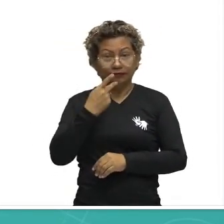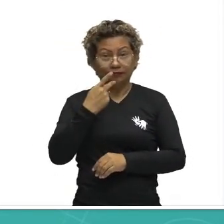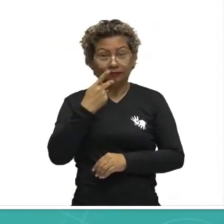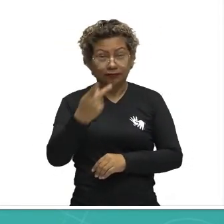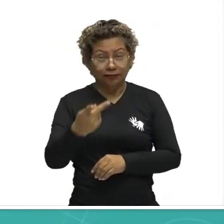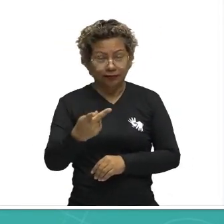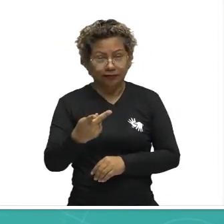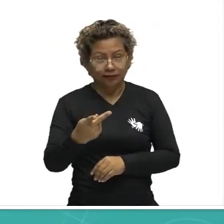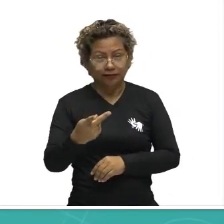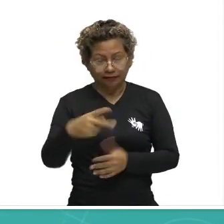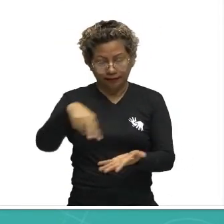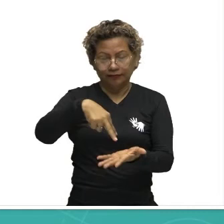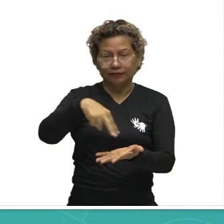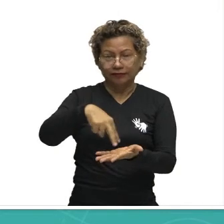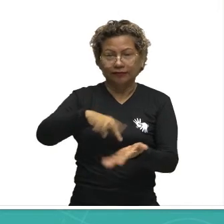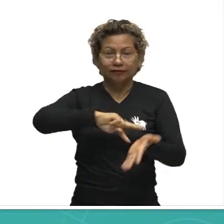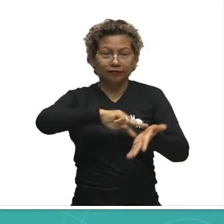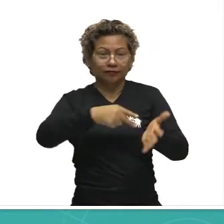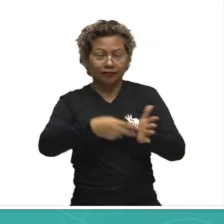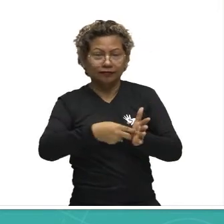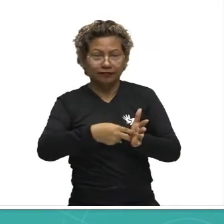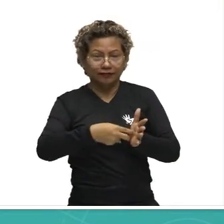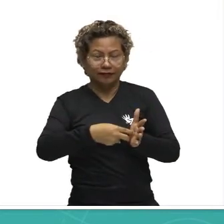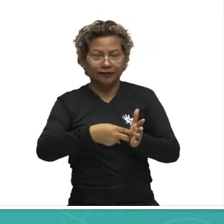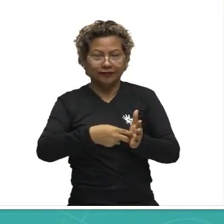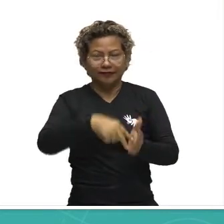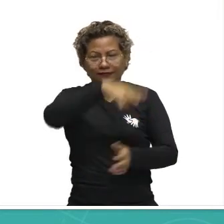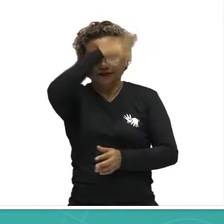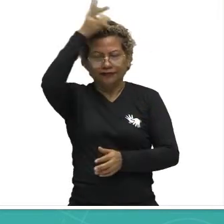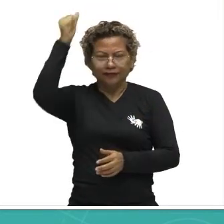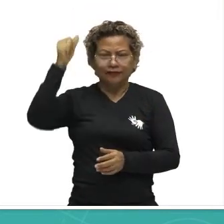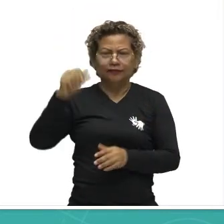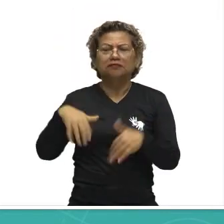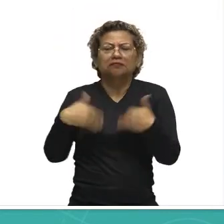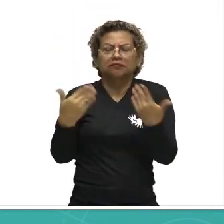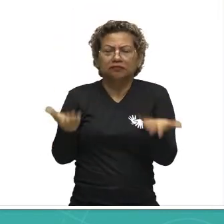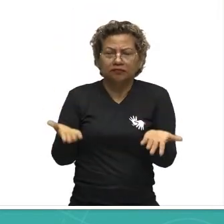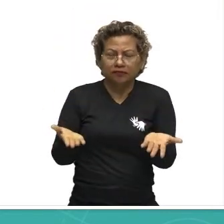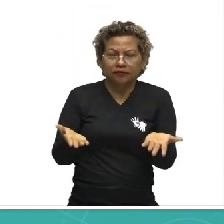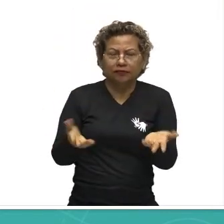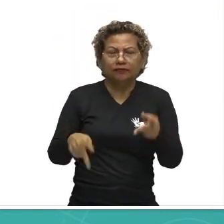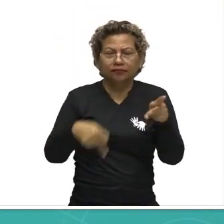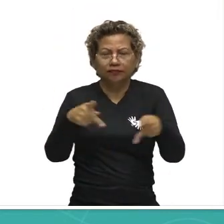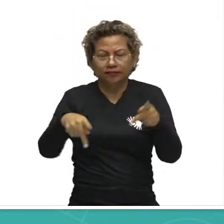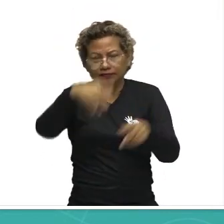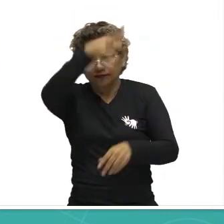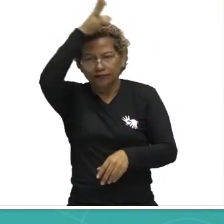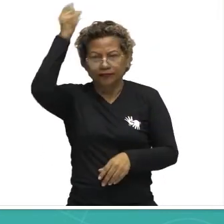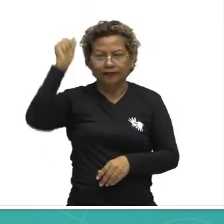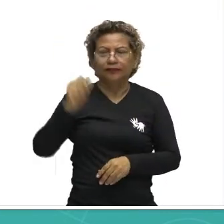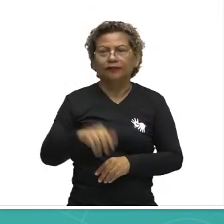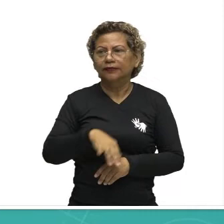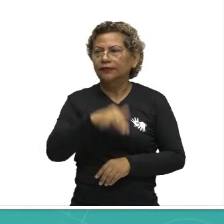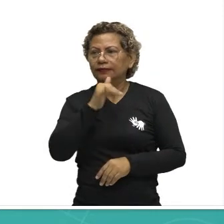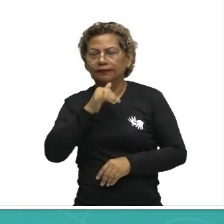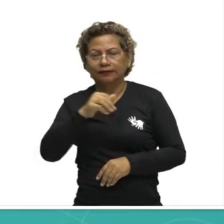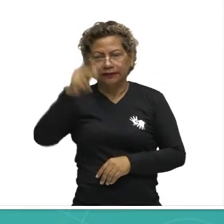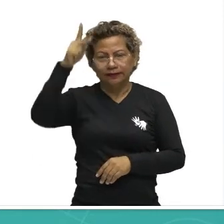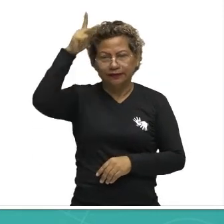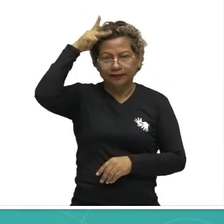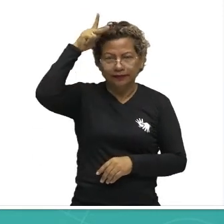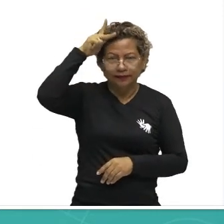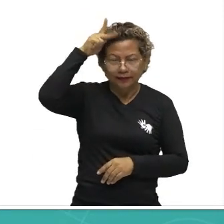que representa o Amazonas, uma dança que representa Parintins, o que que seria?